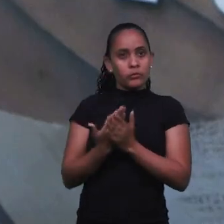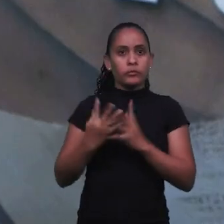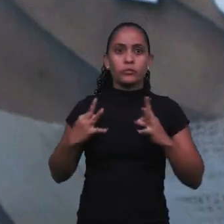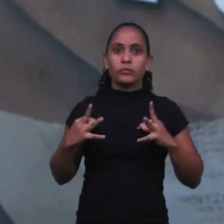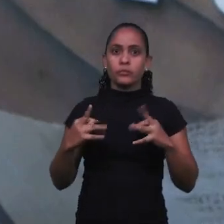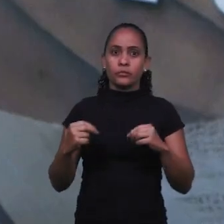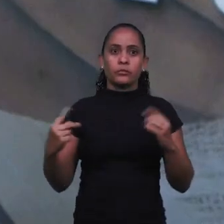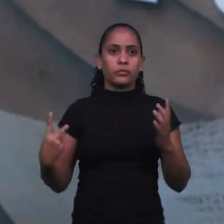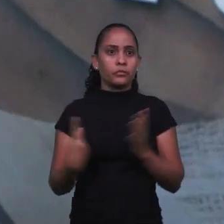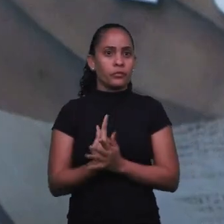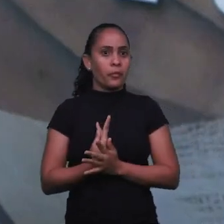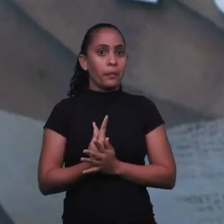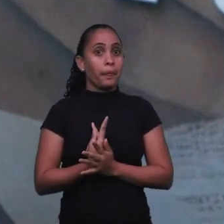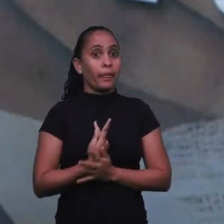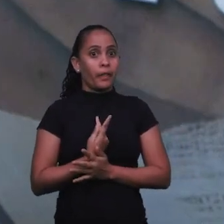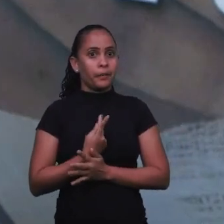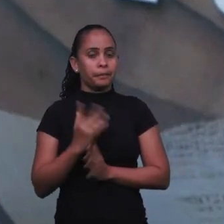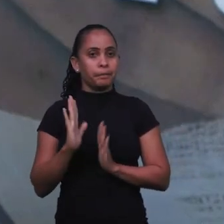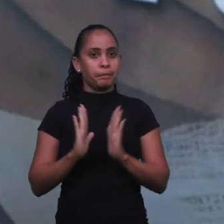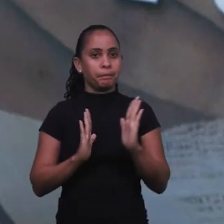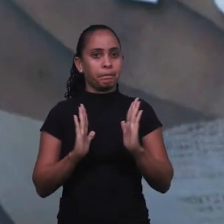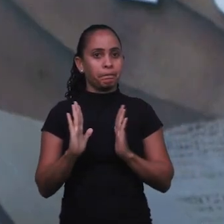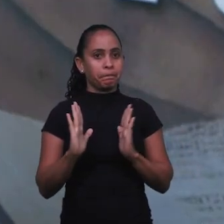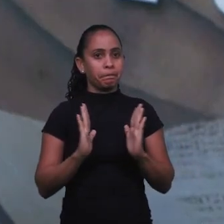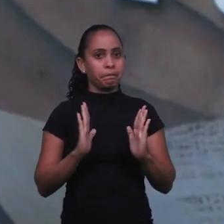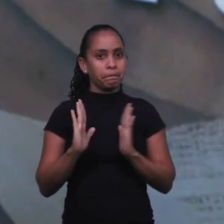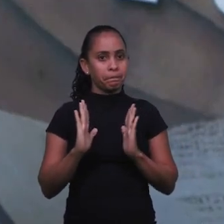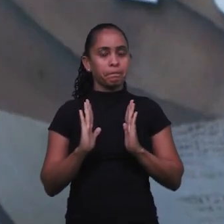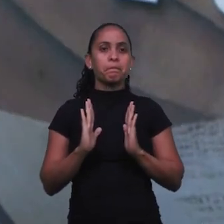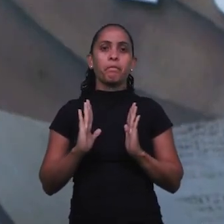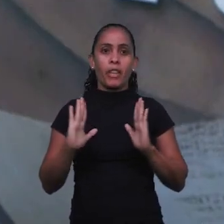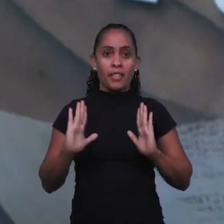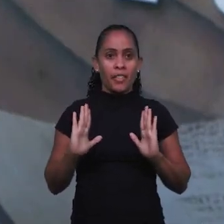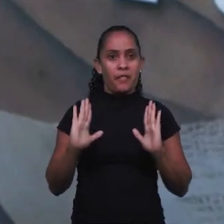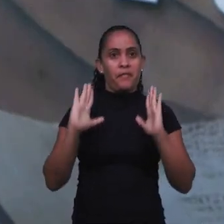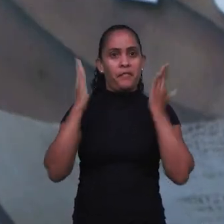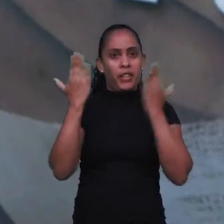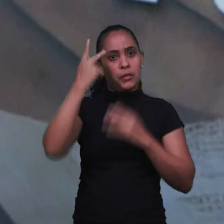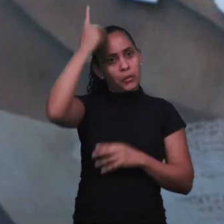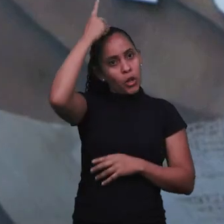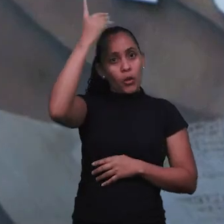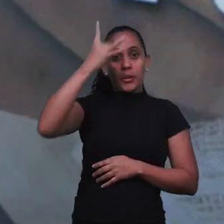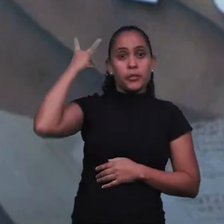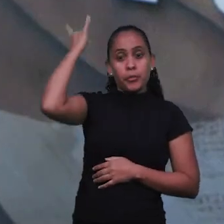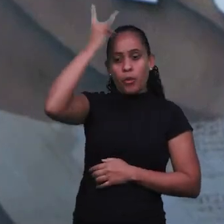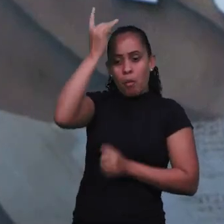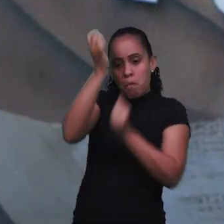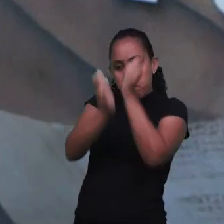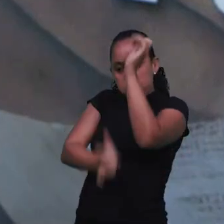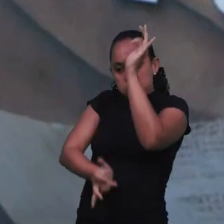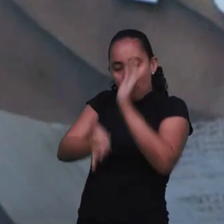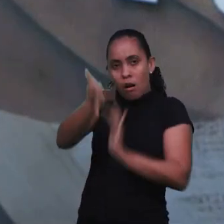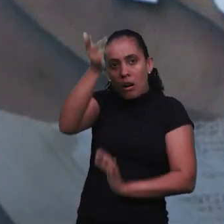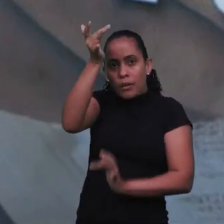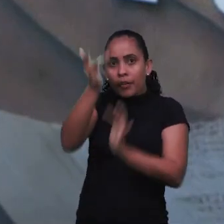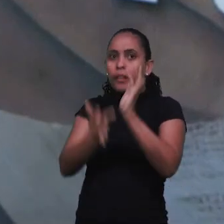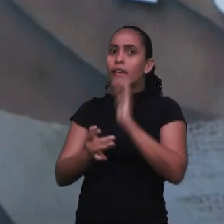o que aconteceu naquele evento de Pentecostes, quando o Espírito Santo foi derramado daquela